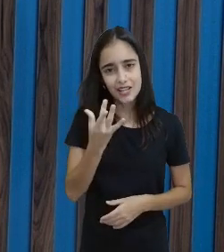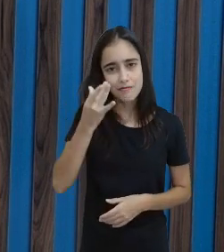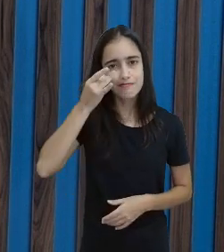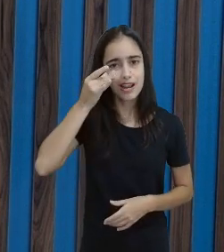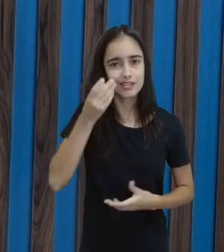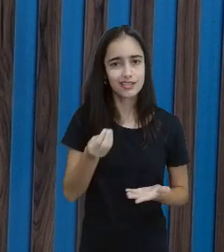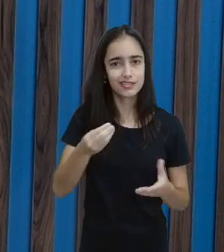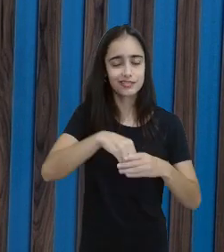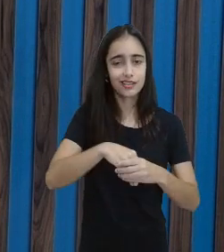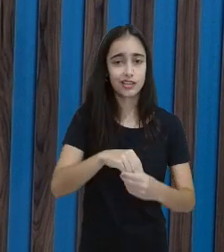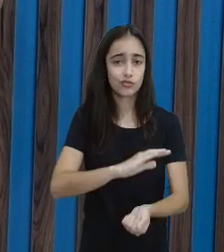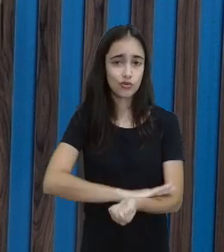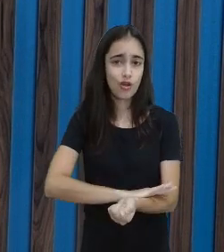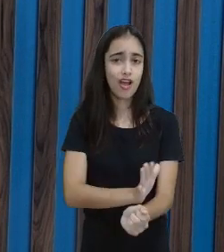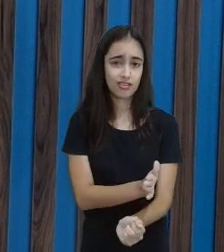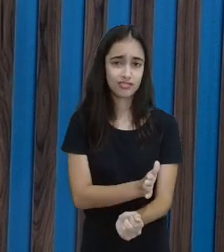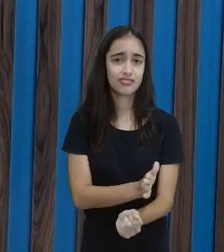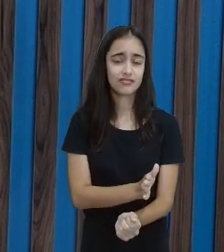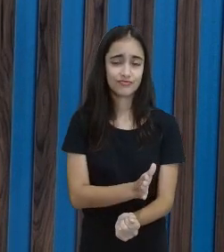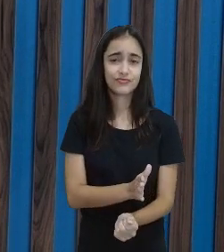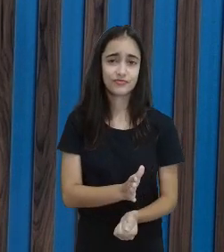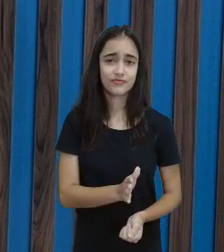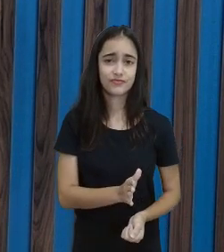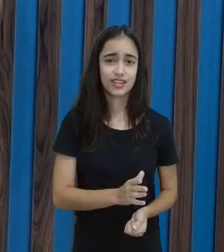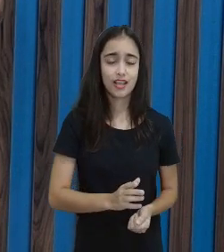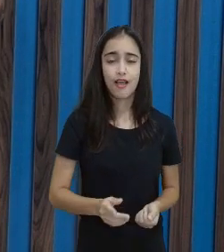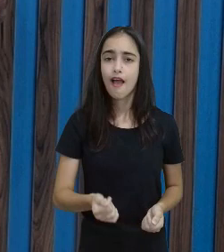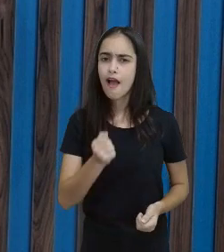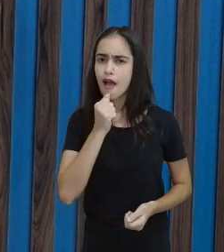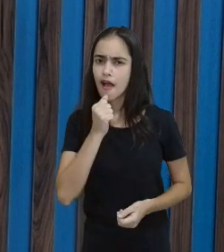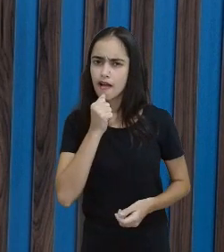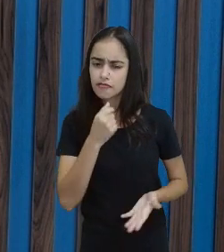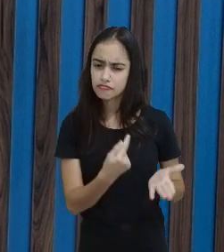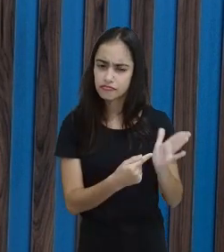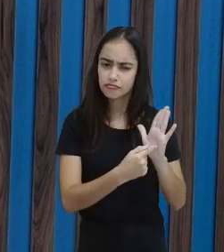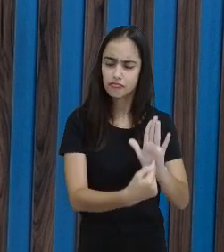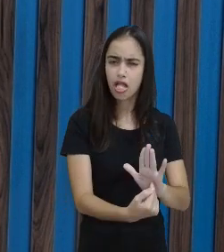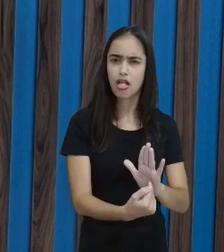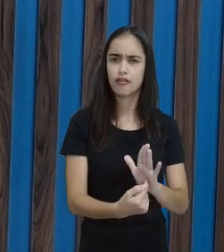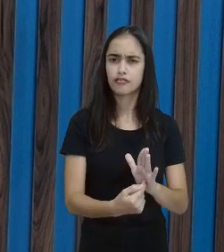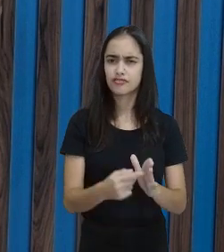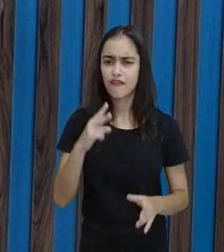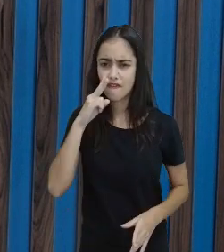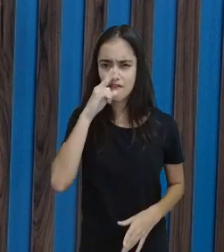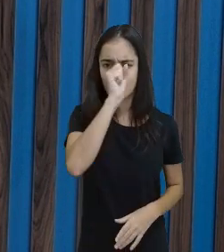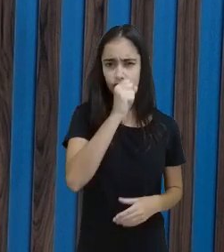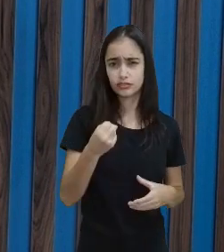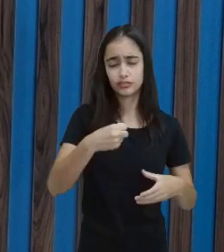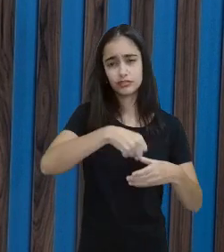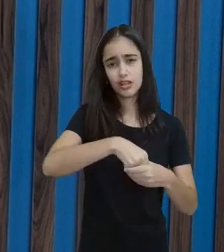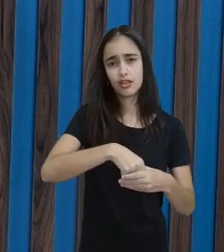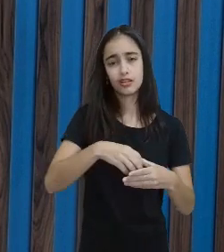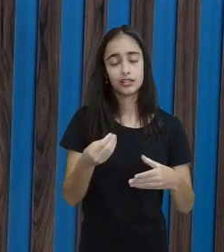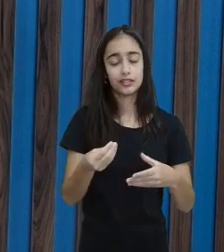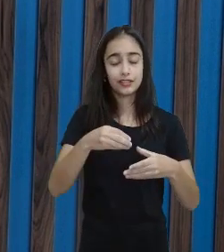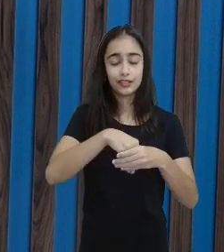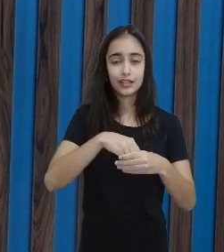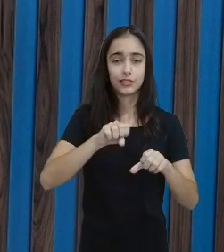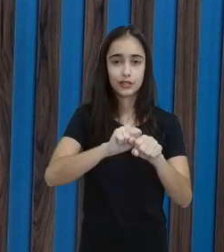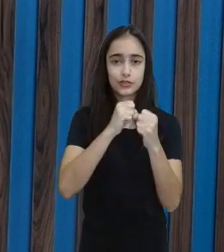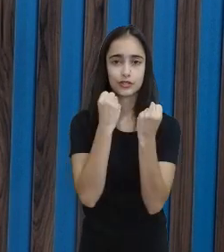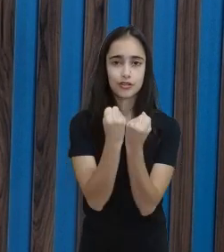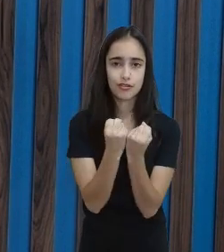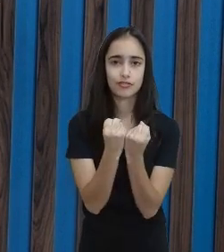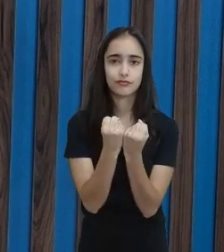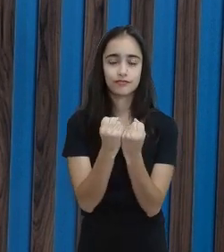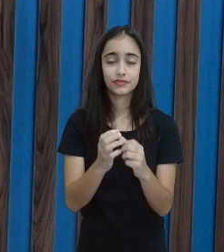né, o racismo estrutural, ainda se apresentam, né, muito fortes na nossa sociedade. e a data, né, do 20 de